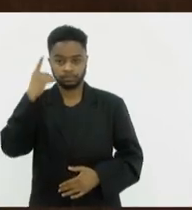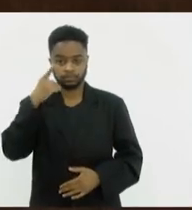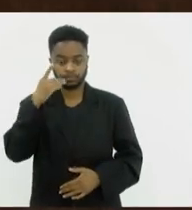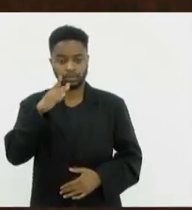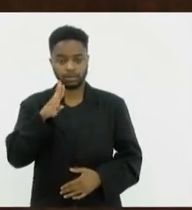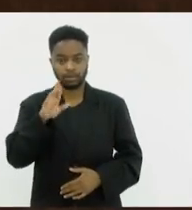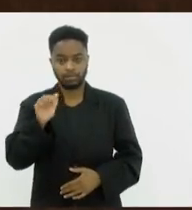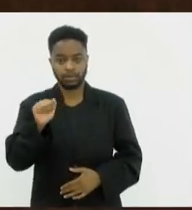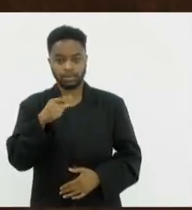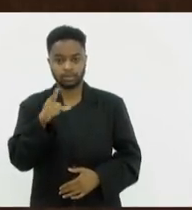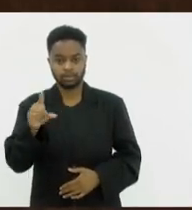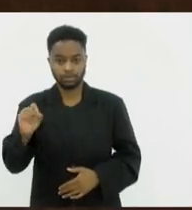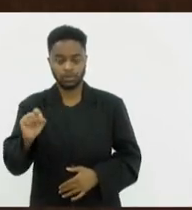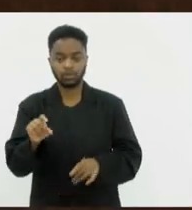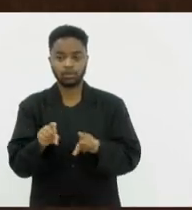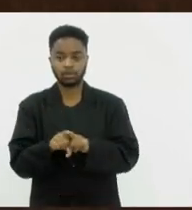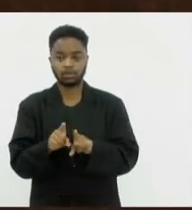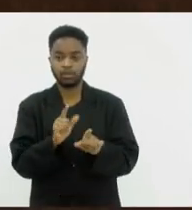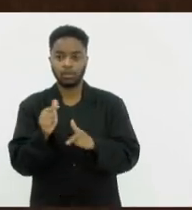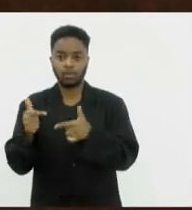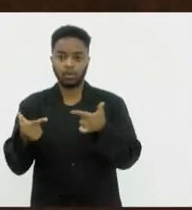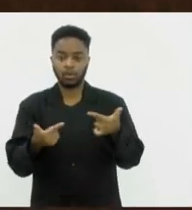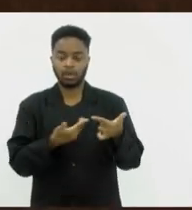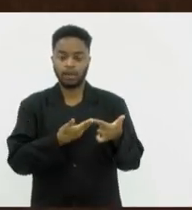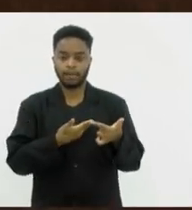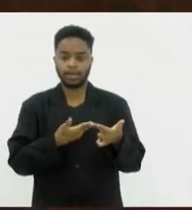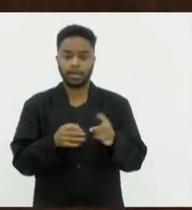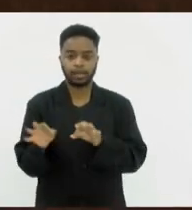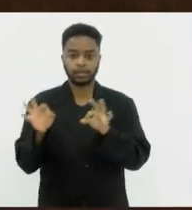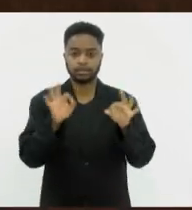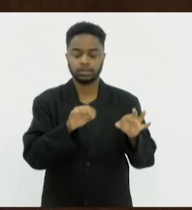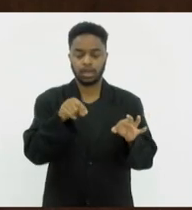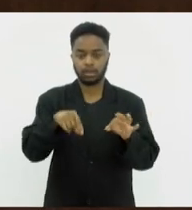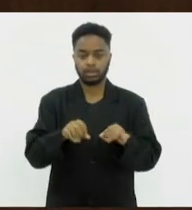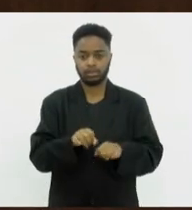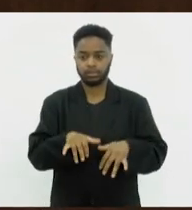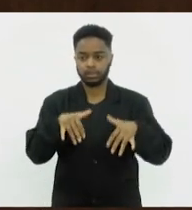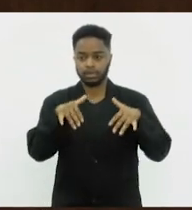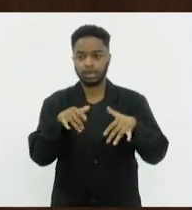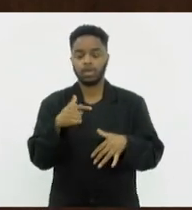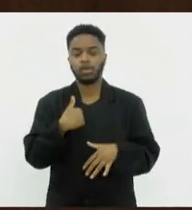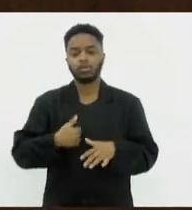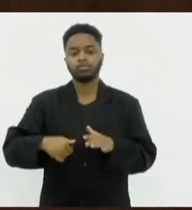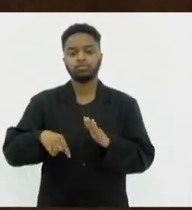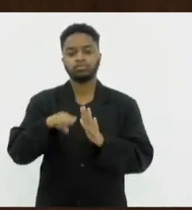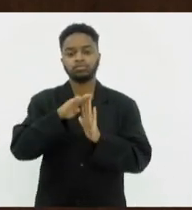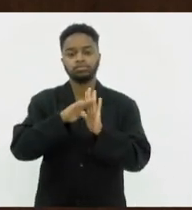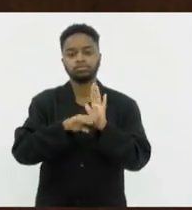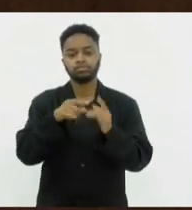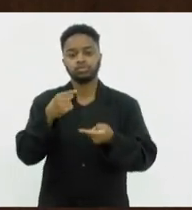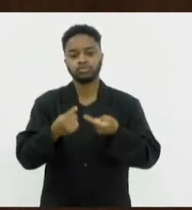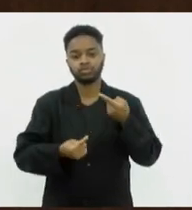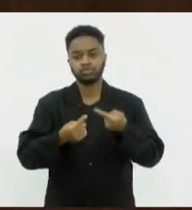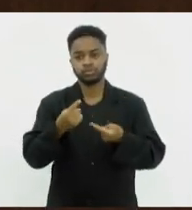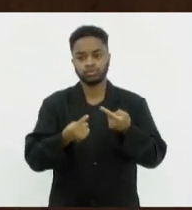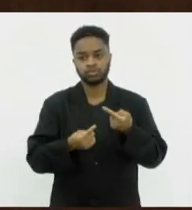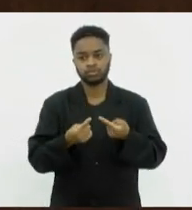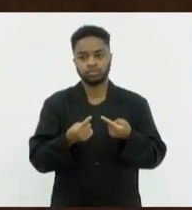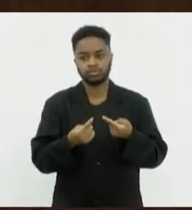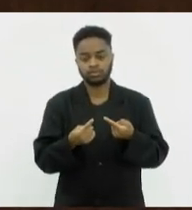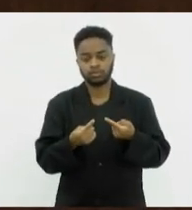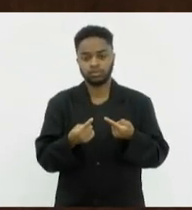Brazão, demais colegas que estão no plenário da Assembleia Legislativa, trago essa matéria para a discussão